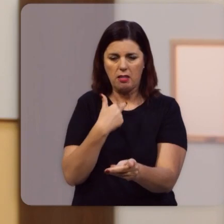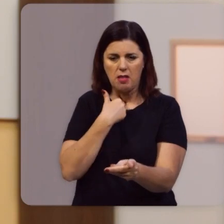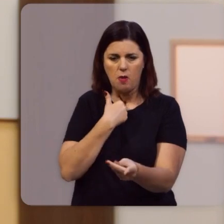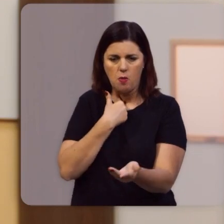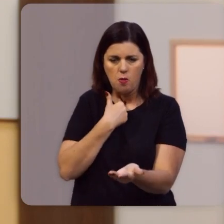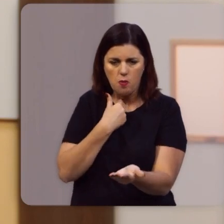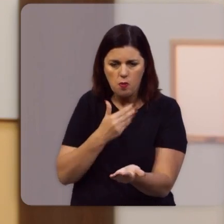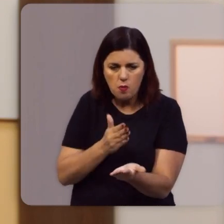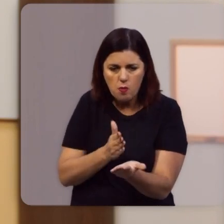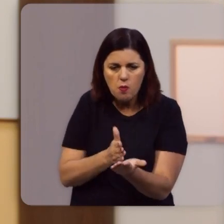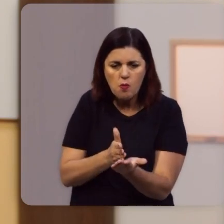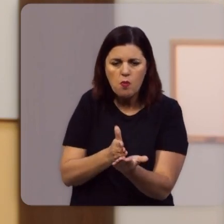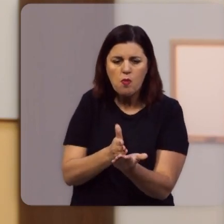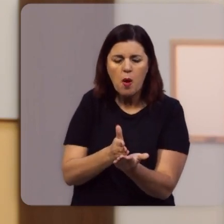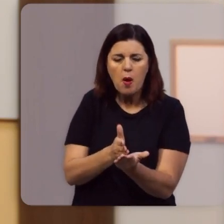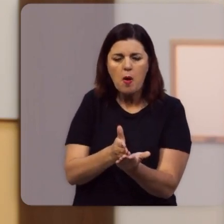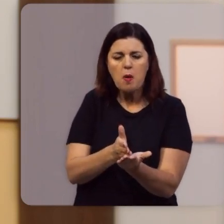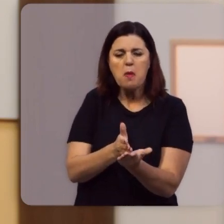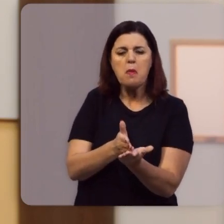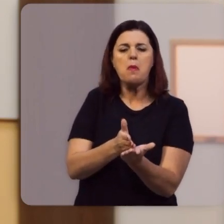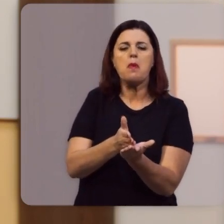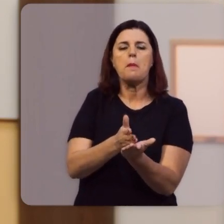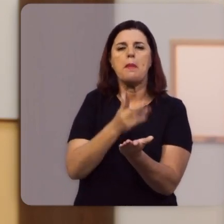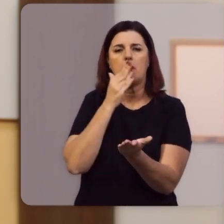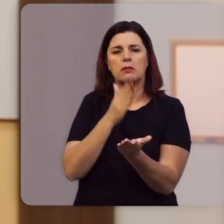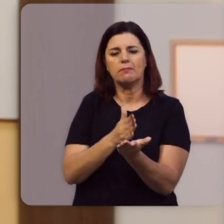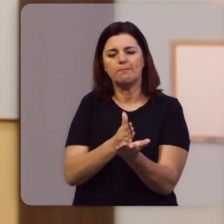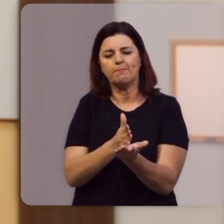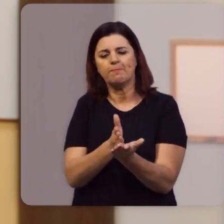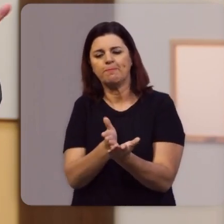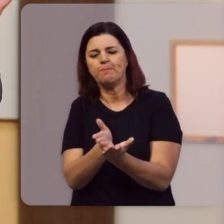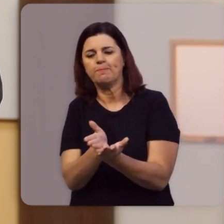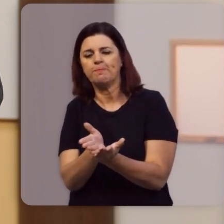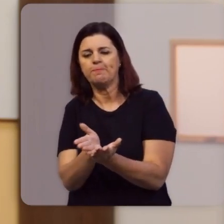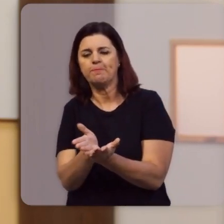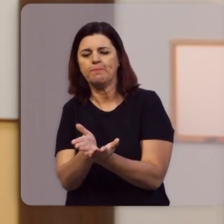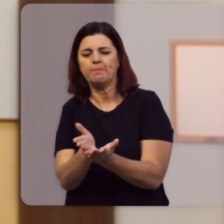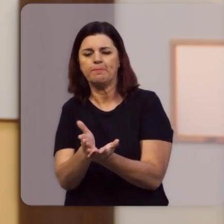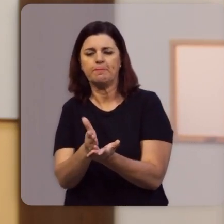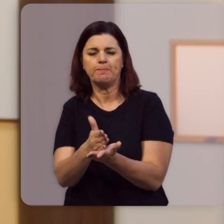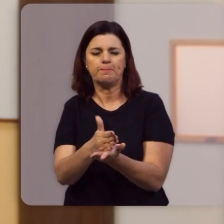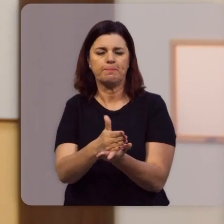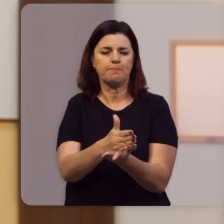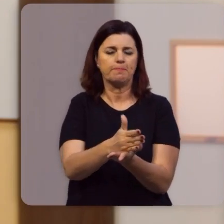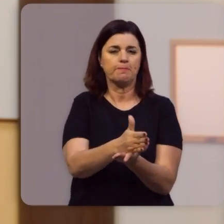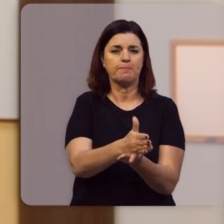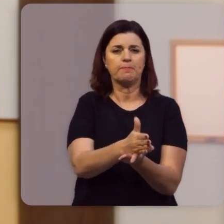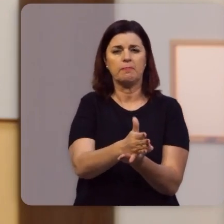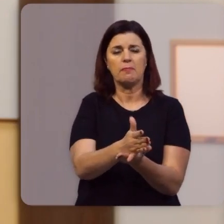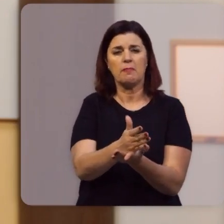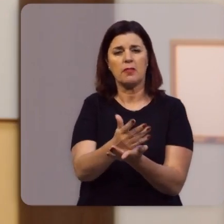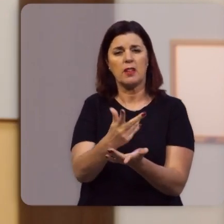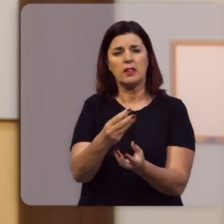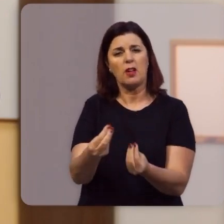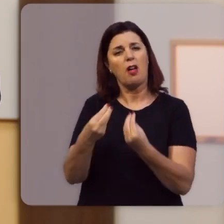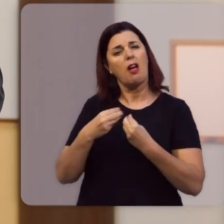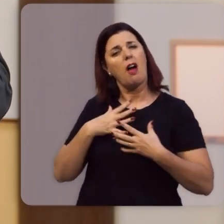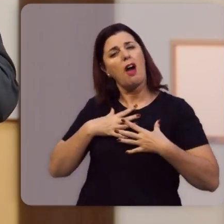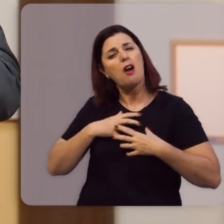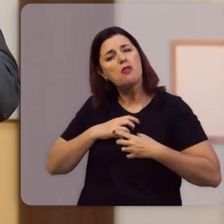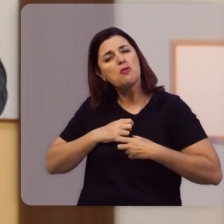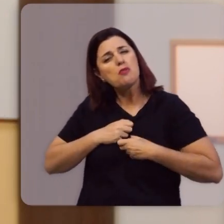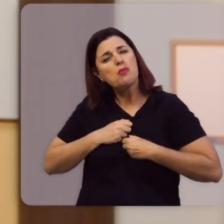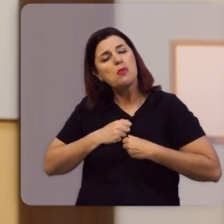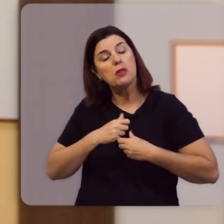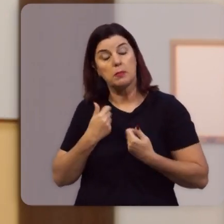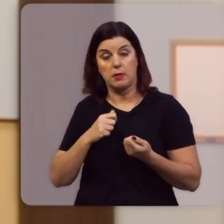pecados que vão sedimentando na alma e já não mais traz angústia. É preciso fazer